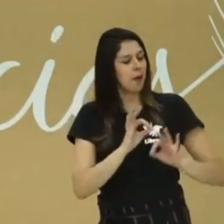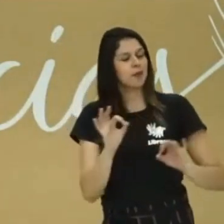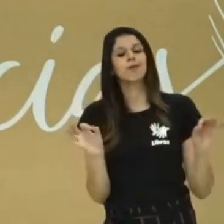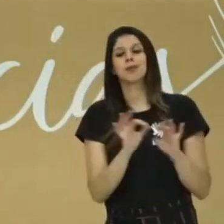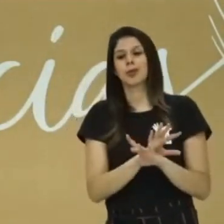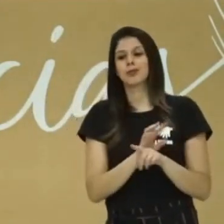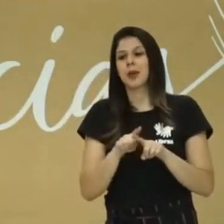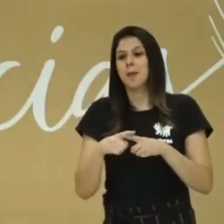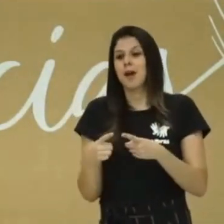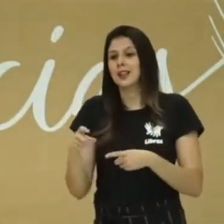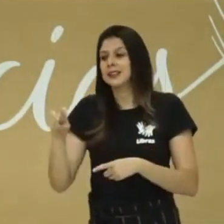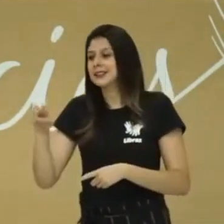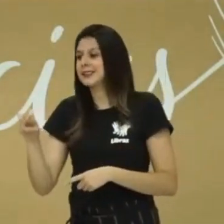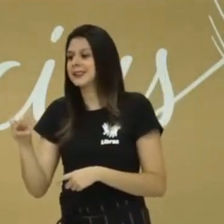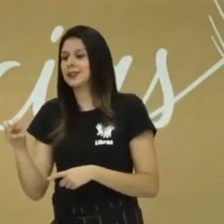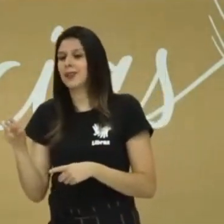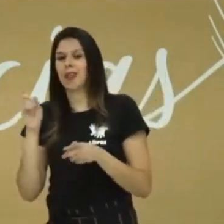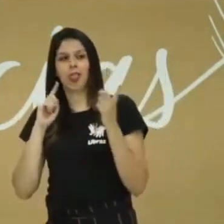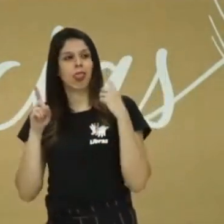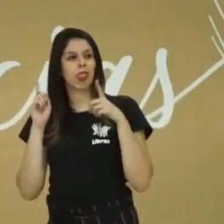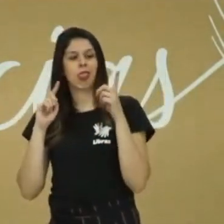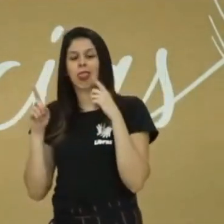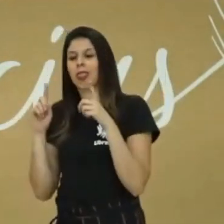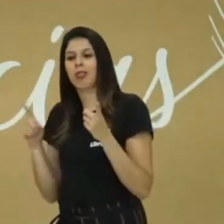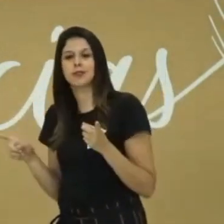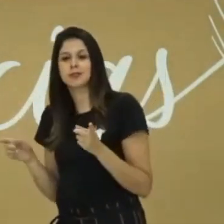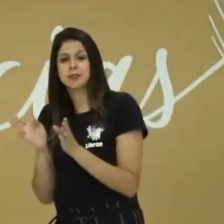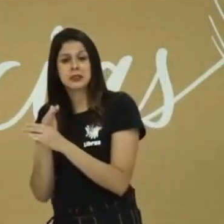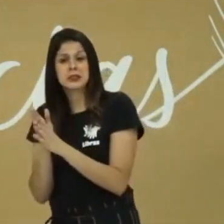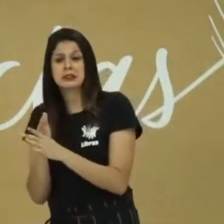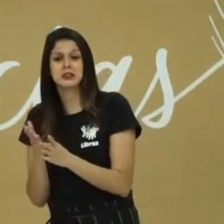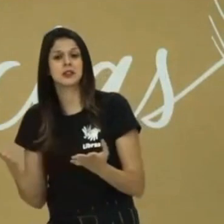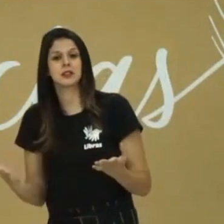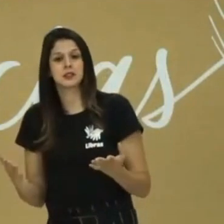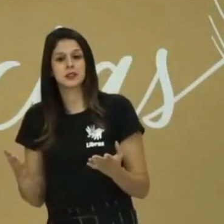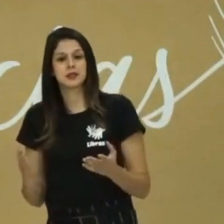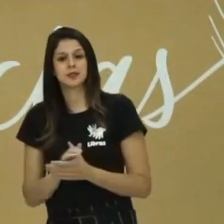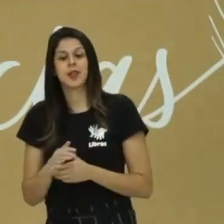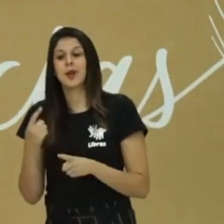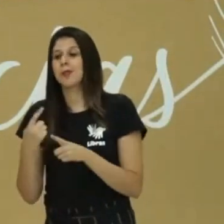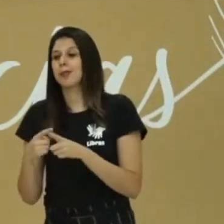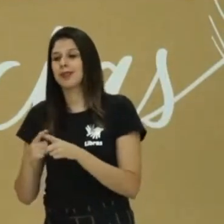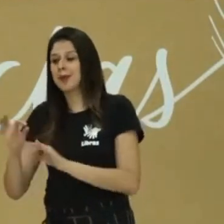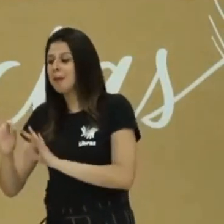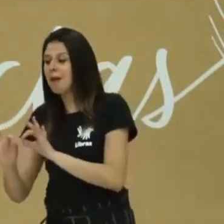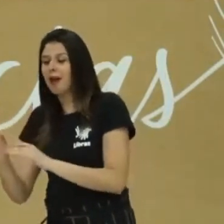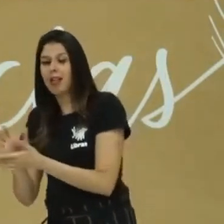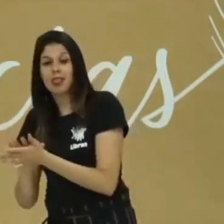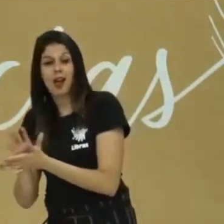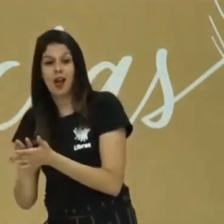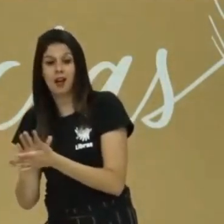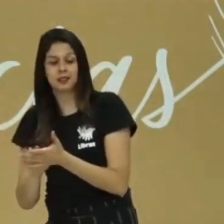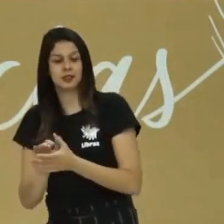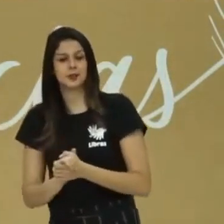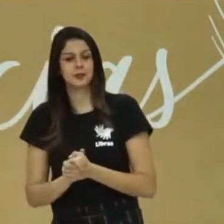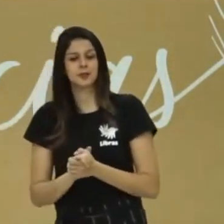outras cinco a vida chamas de nessas e a 5:00 as outras cinco chama de prudentes e qualquer diferença